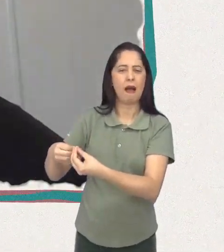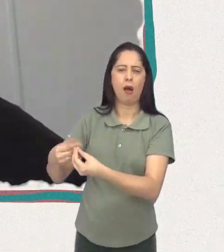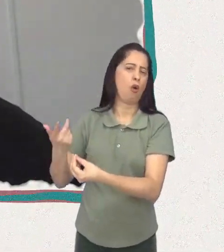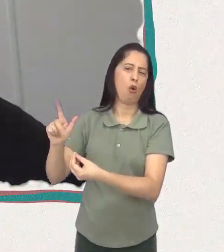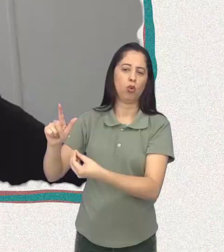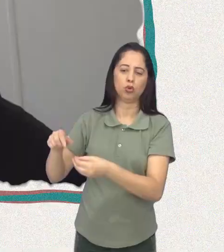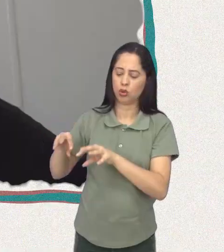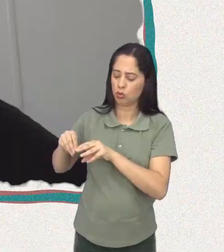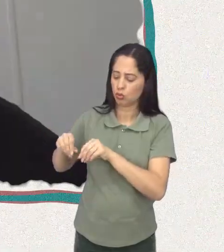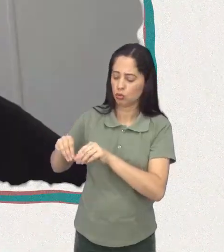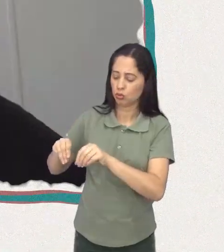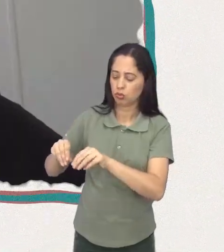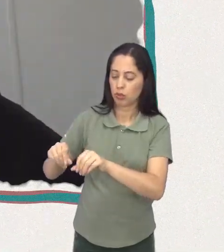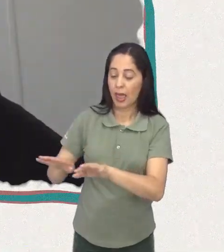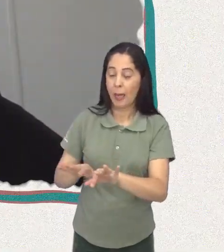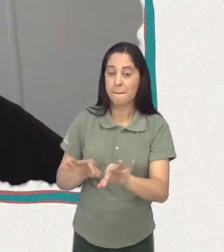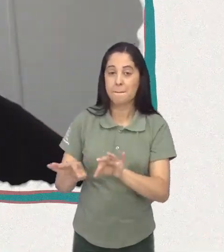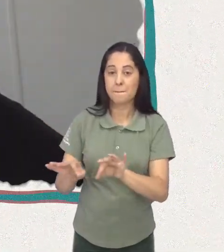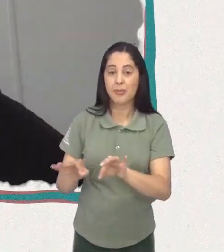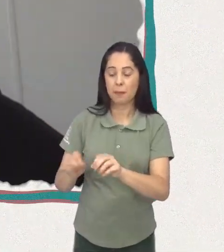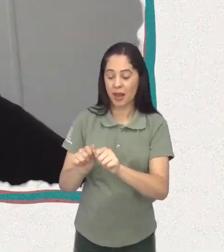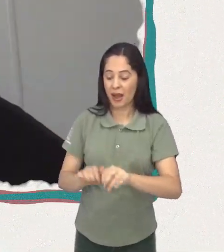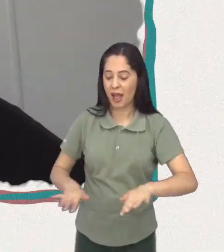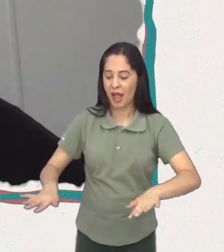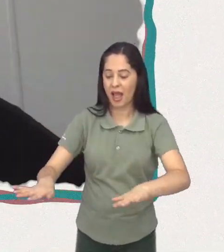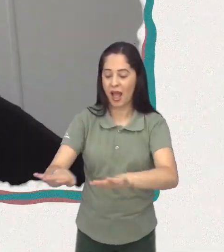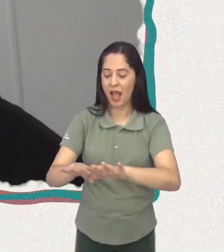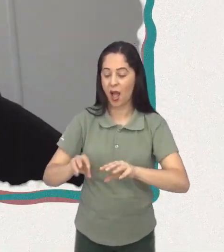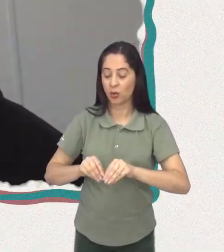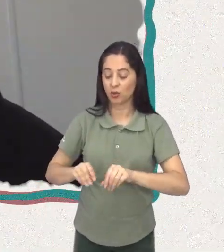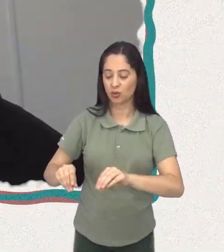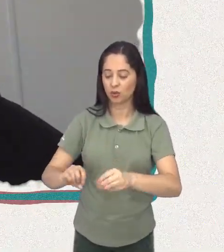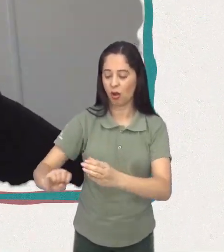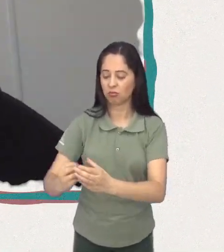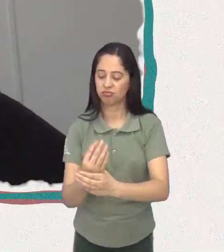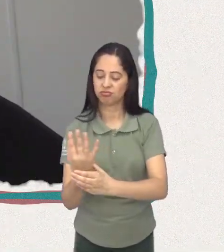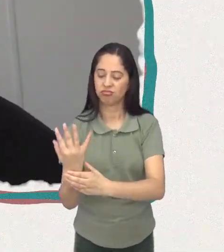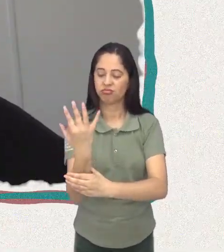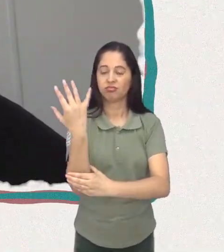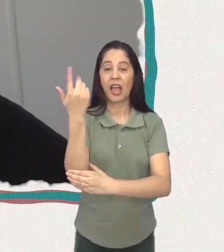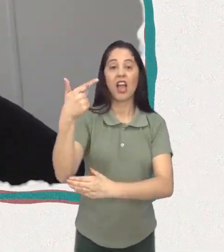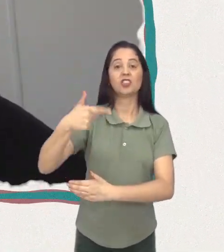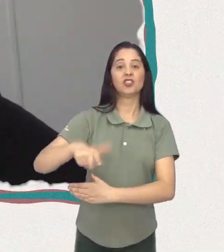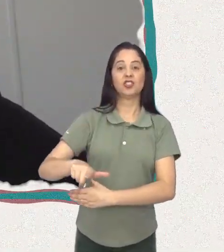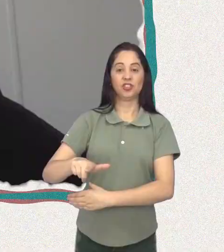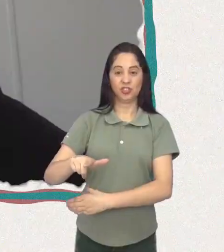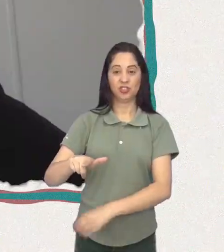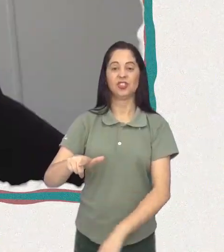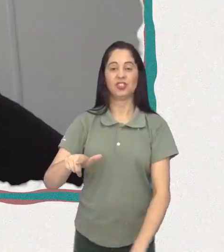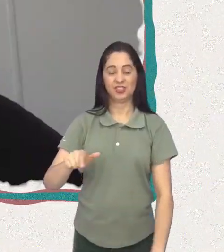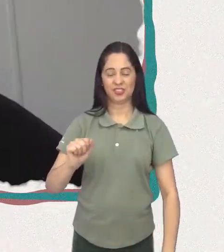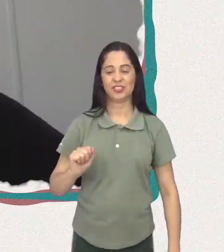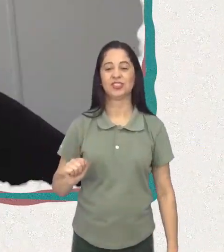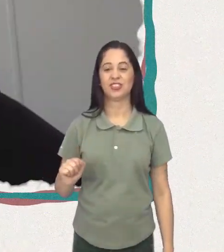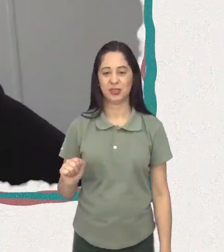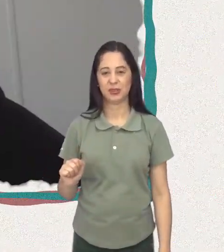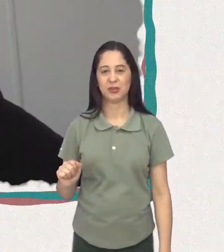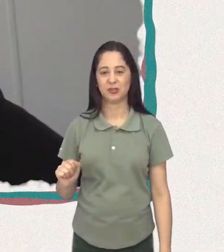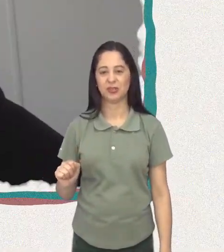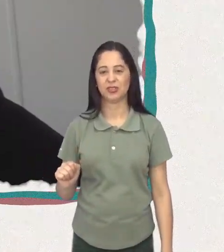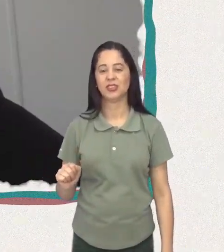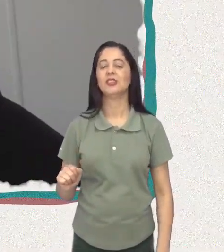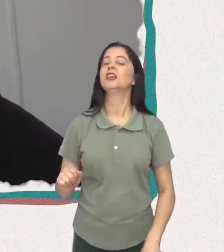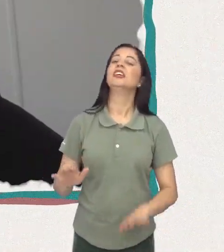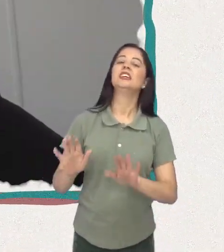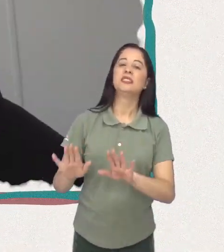outro produto rico em nitrogênio, justamente para acelerar a decomposição e dali para frente poderá obter uma pequena